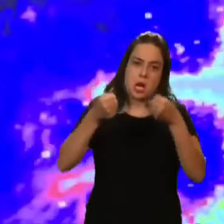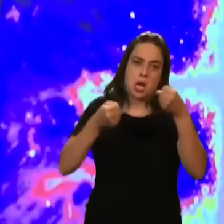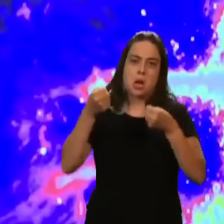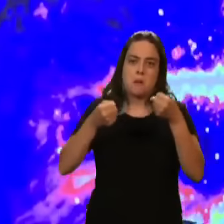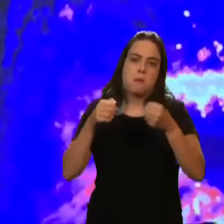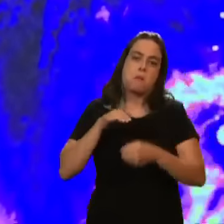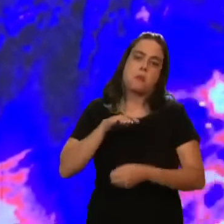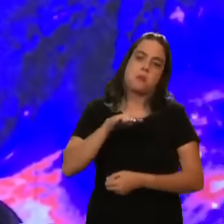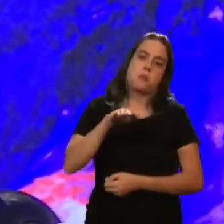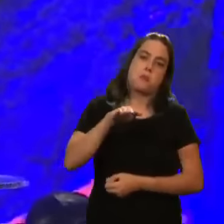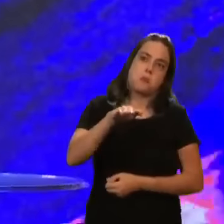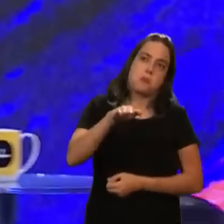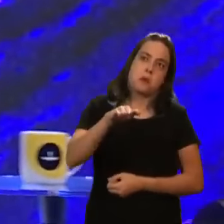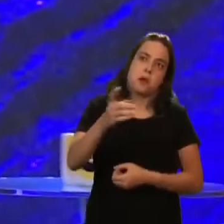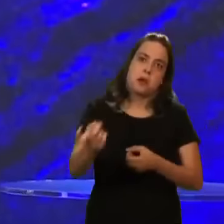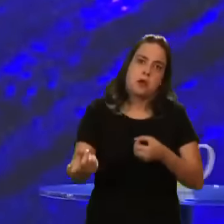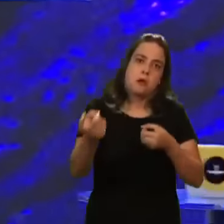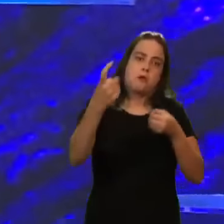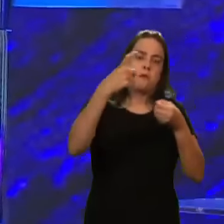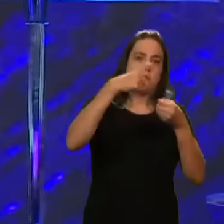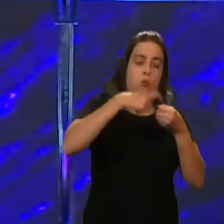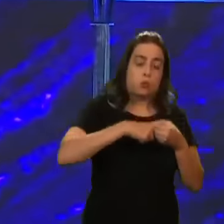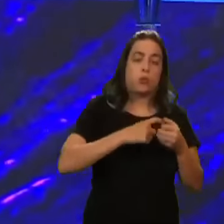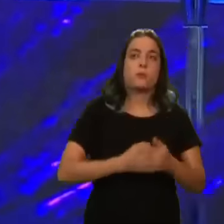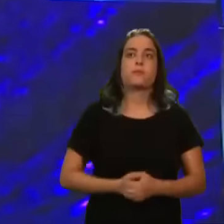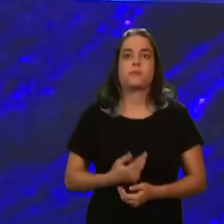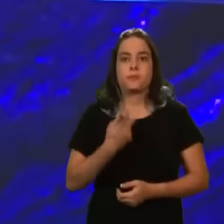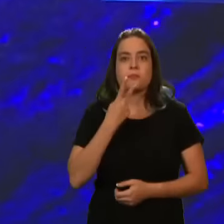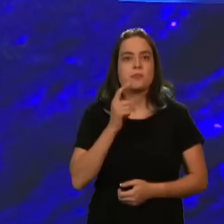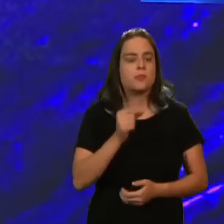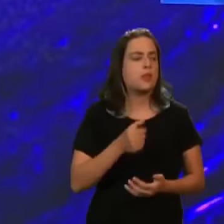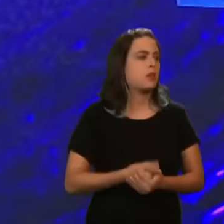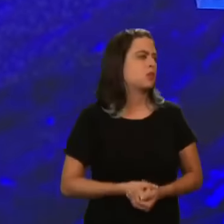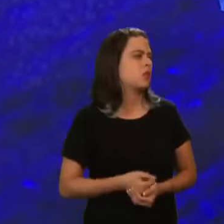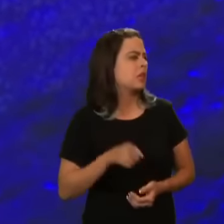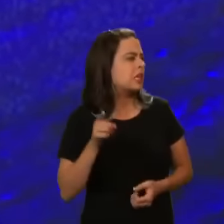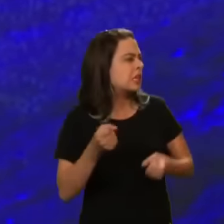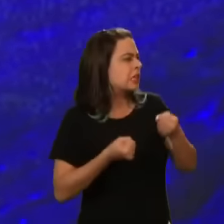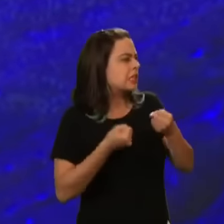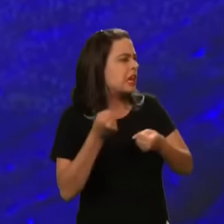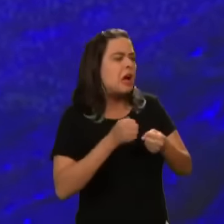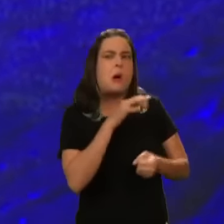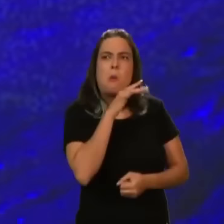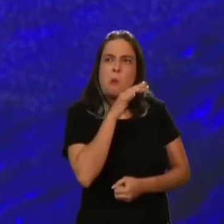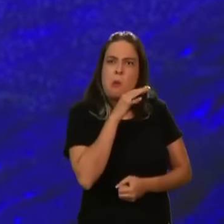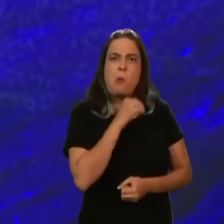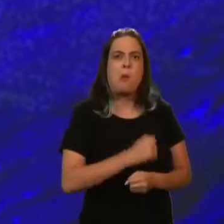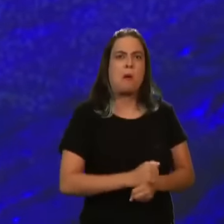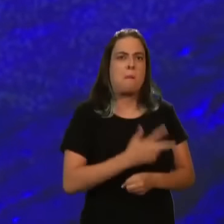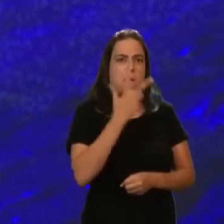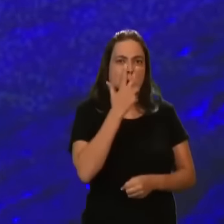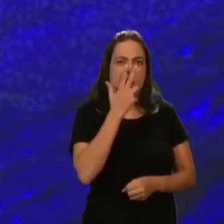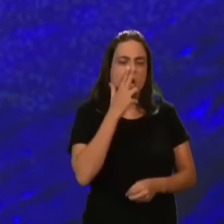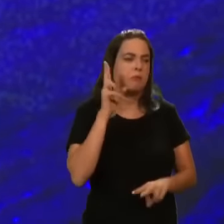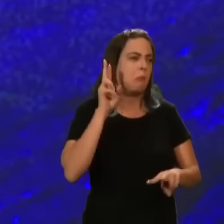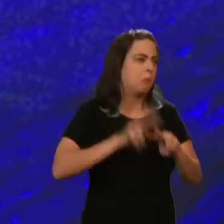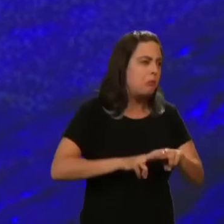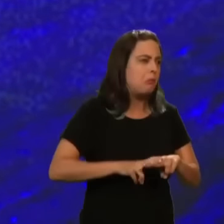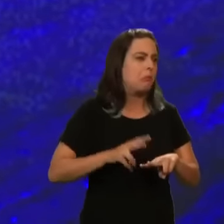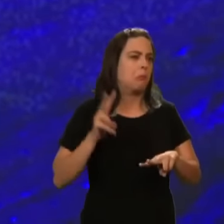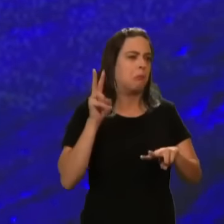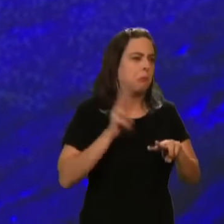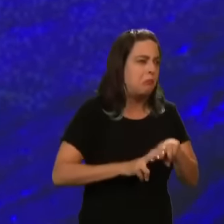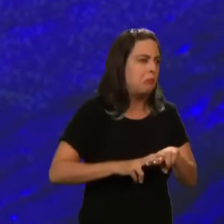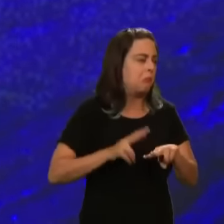de Belo Horizonte e voltou. Quando ela voltou, ela falou com meu pai: Lúcio, esse carro está muito ruim, ele está muito travado.